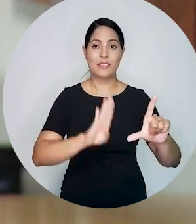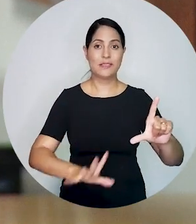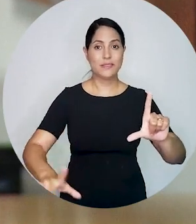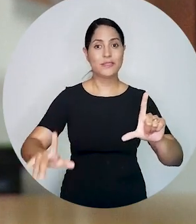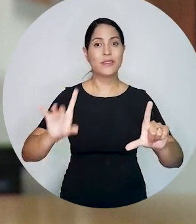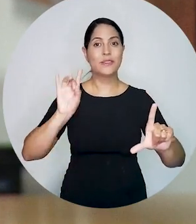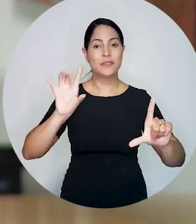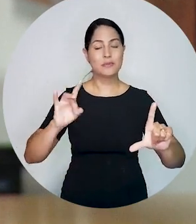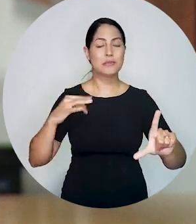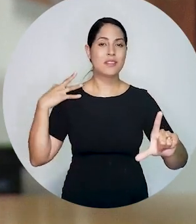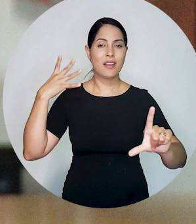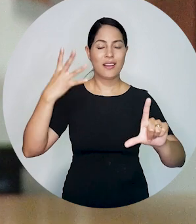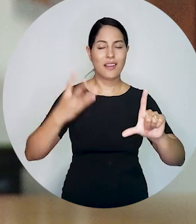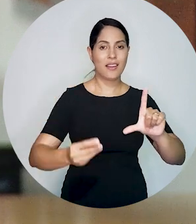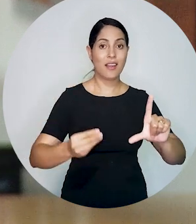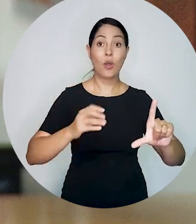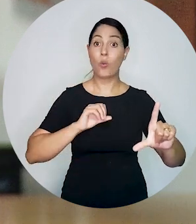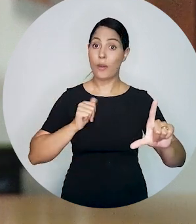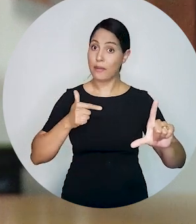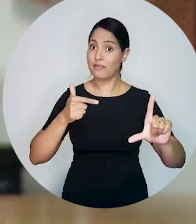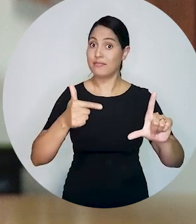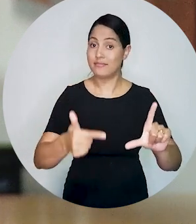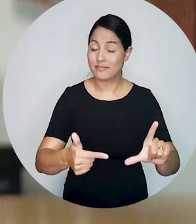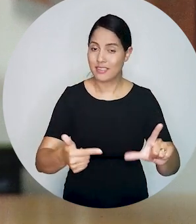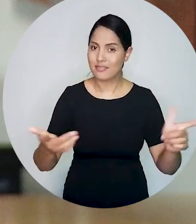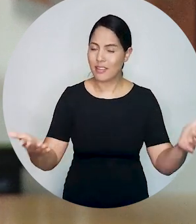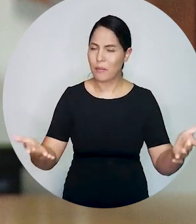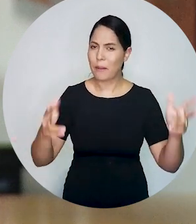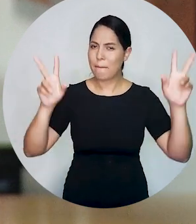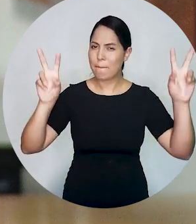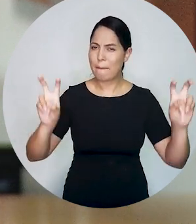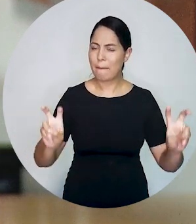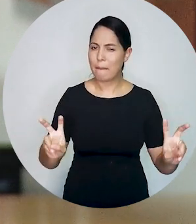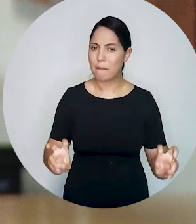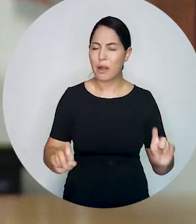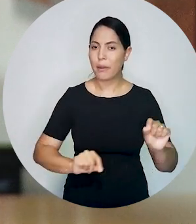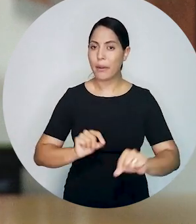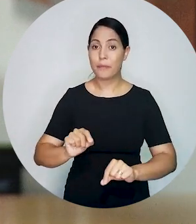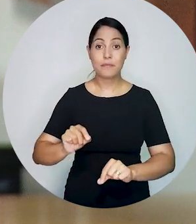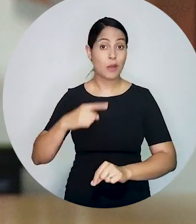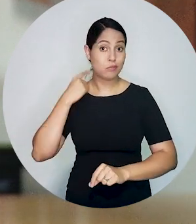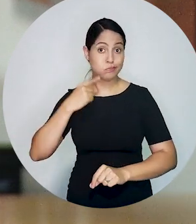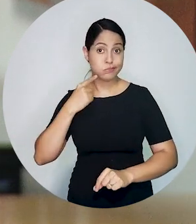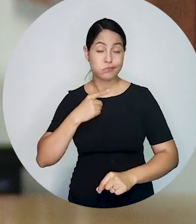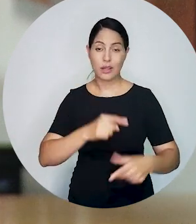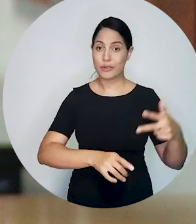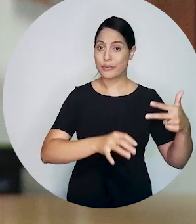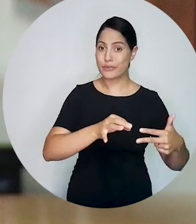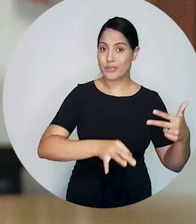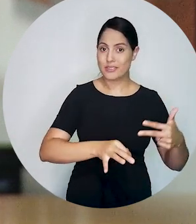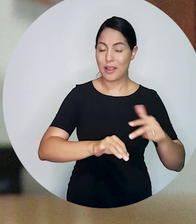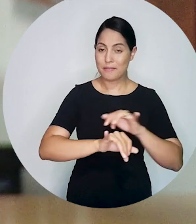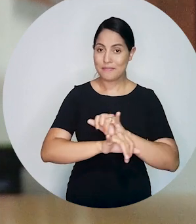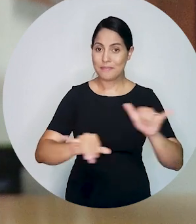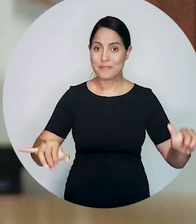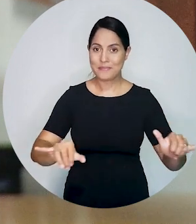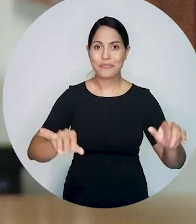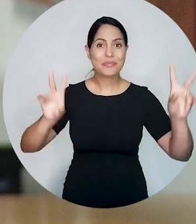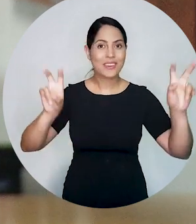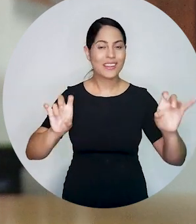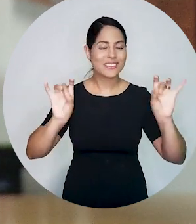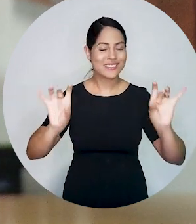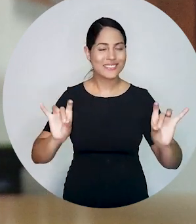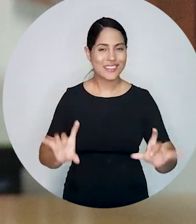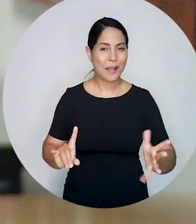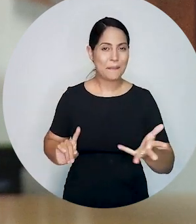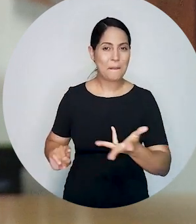uma produção da Ordem dos Advogados do Brasil. Aqui você fica por dentro das informações da advocacia e do judiciário, além de